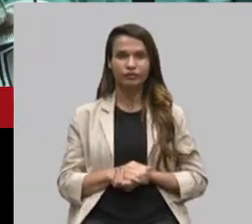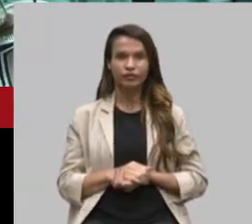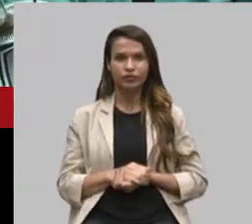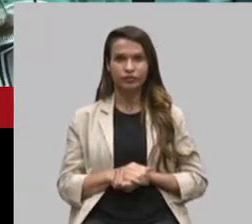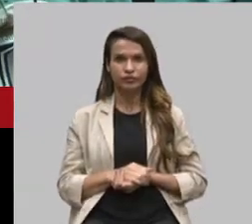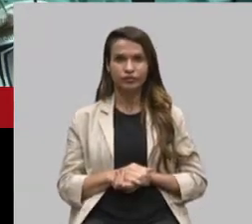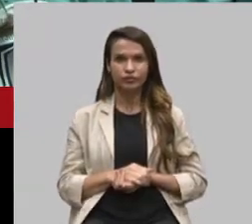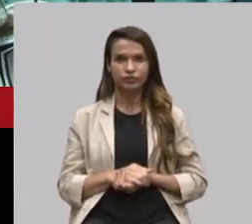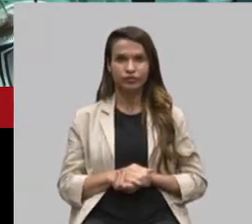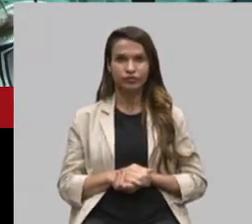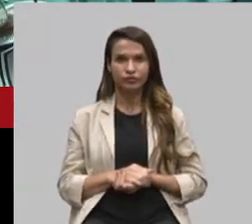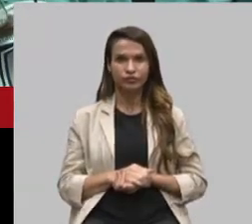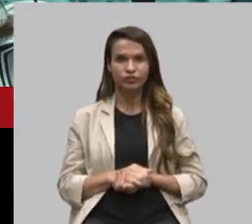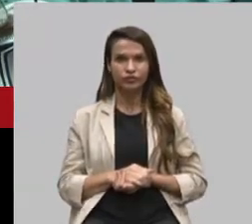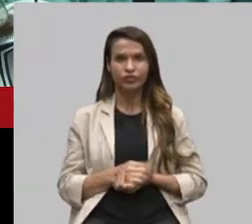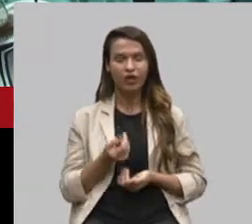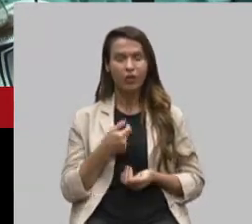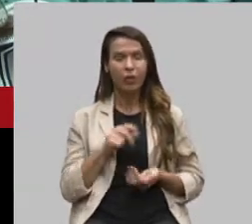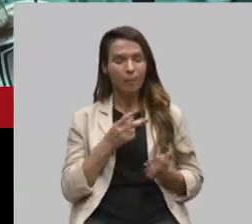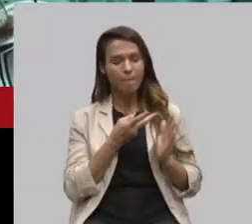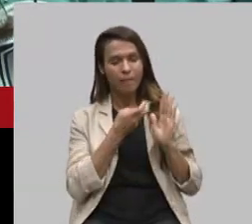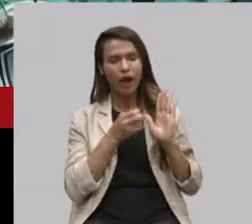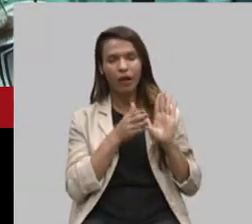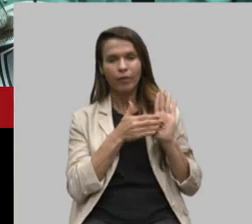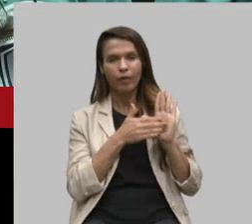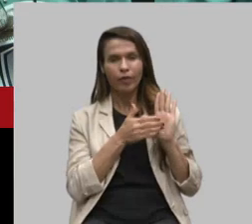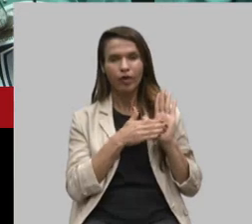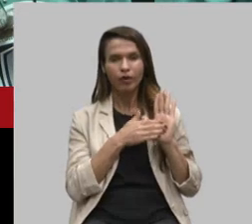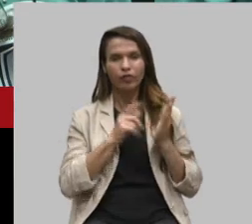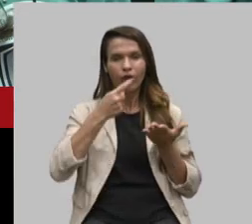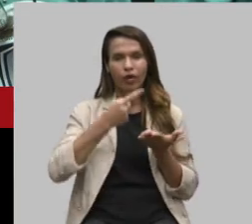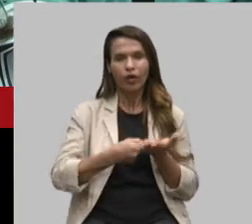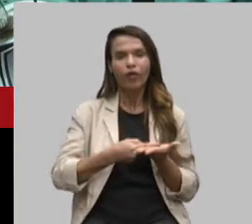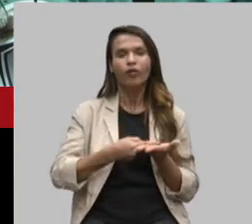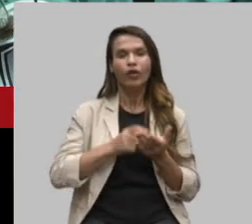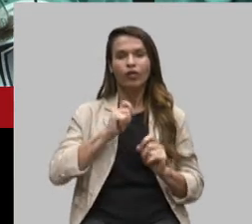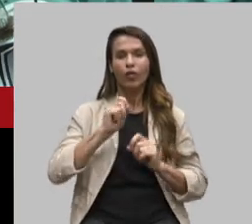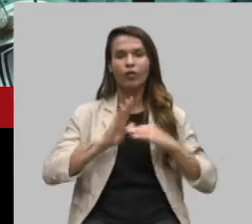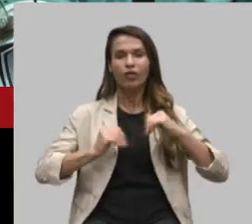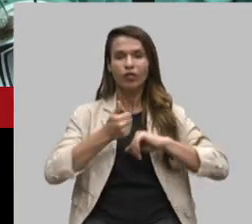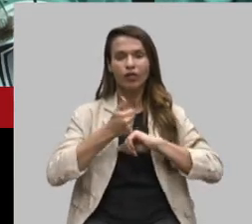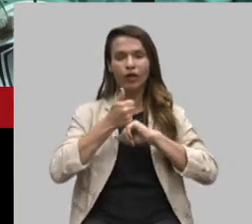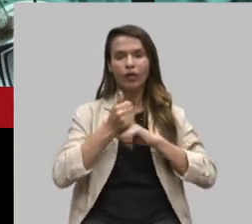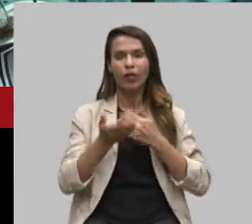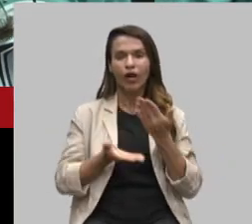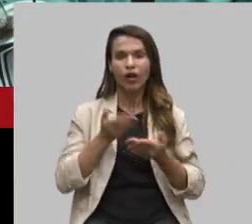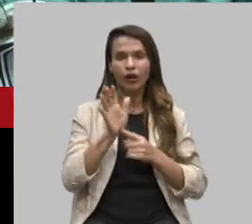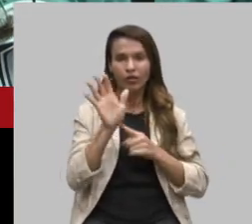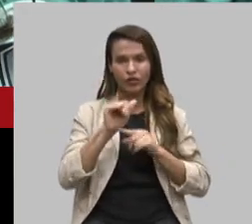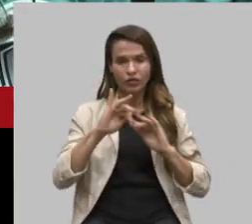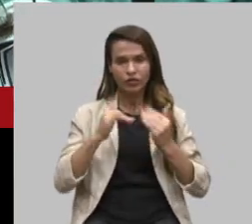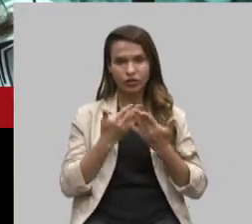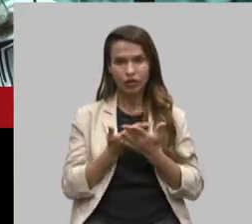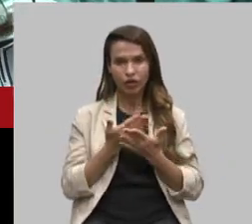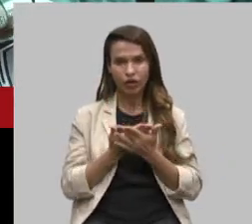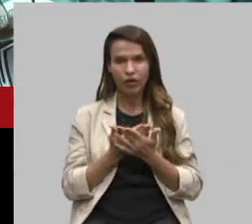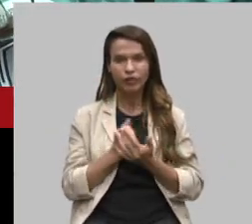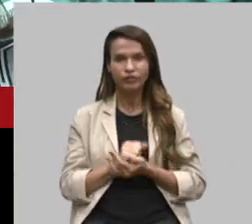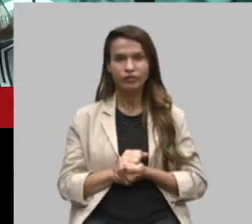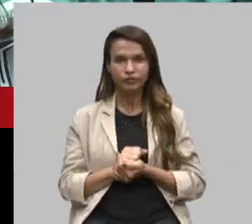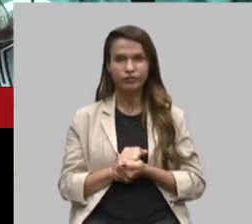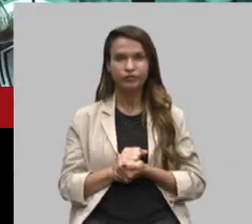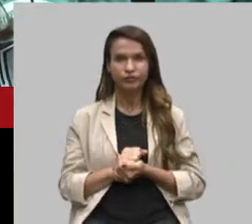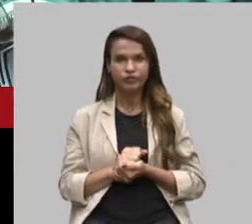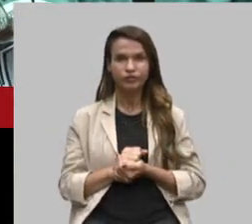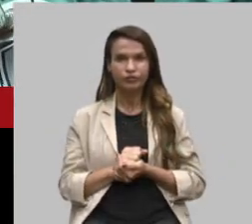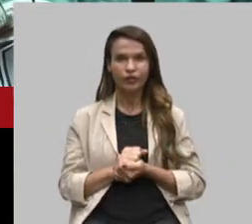pegarem a própria proposta tá falando assim estabelecendo a obrigatoriedade de um profissional para atender a demanda escolar S distribuído por cidade de acordo com a quantidade de